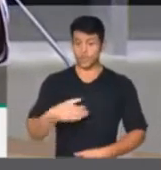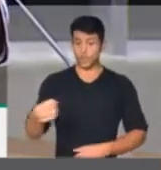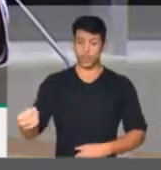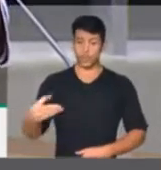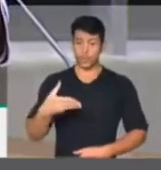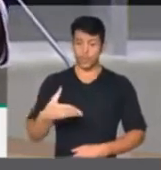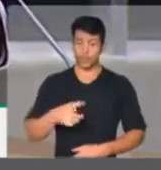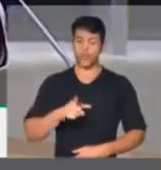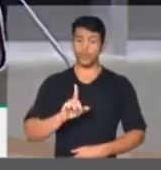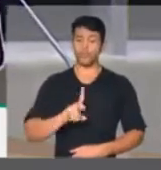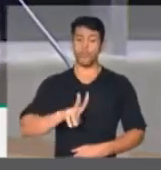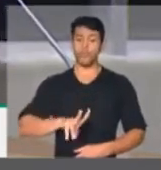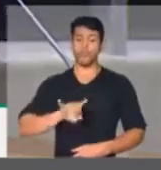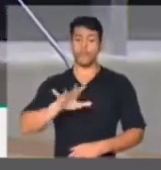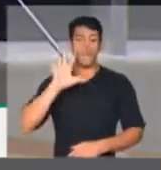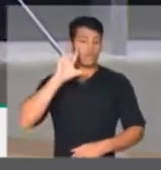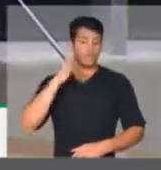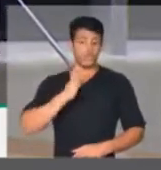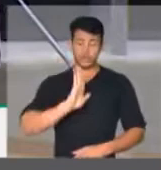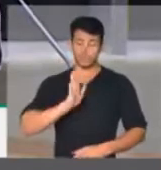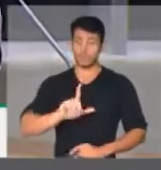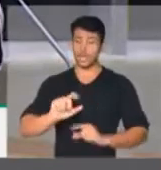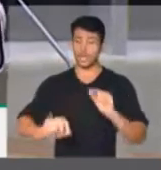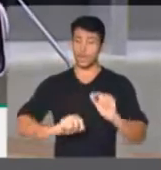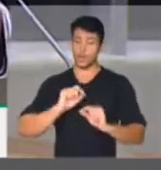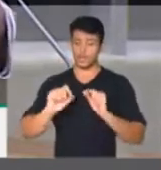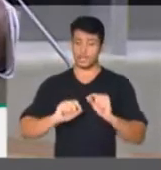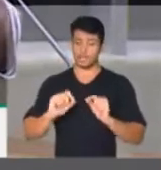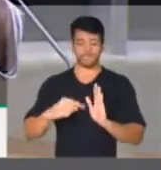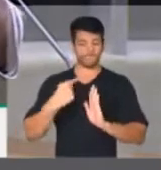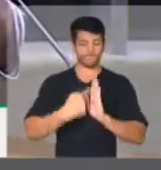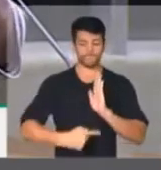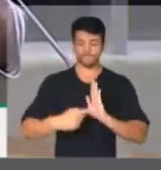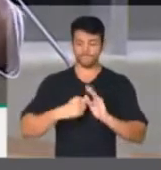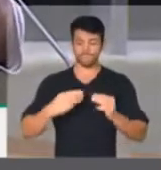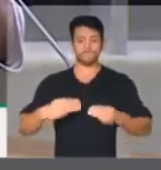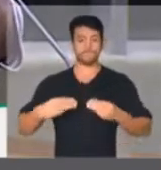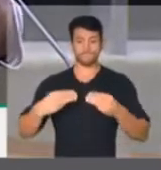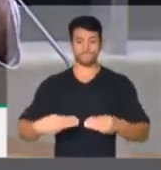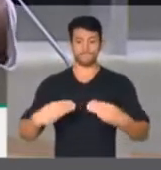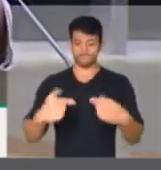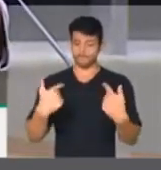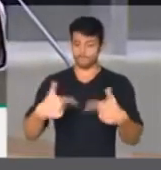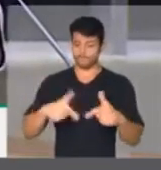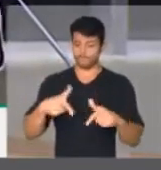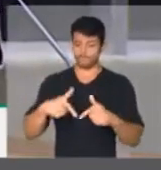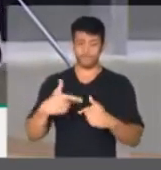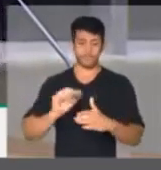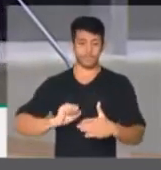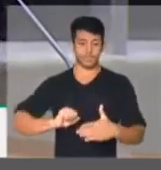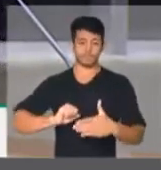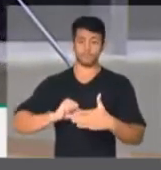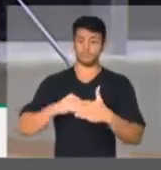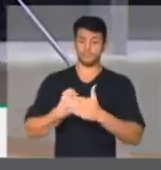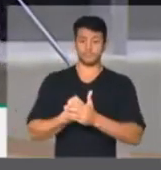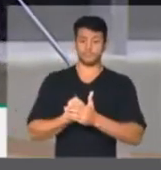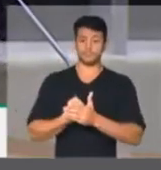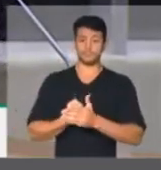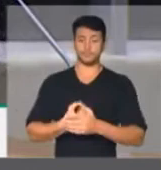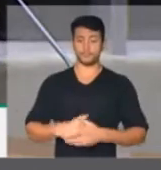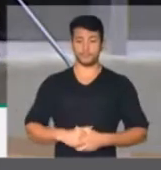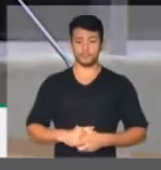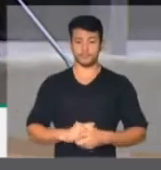pela regulamentação, pela fiscalização do cumprimento da legislação trabalhista